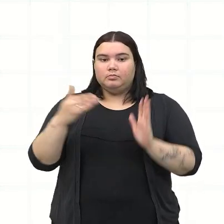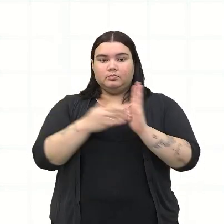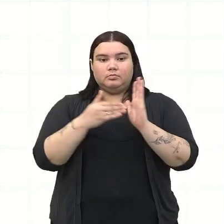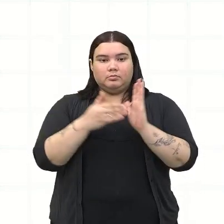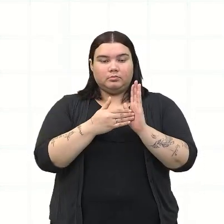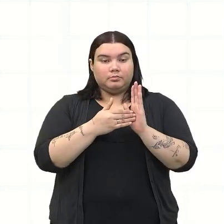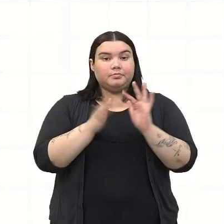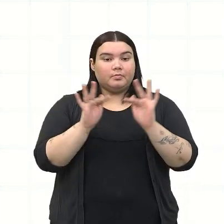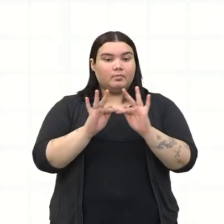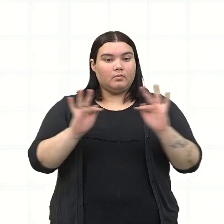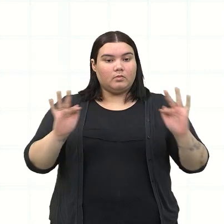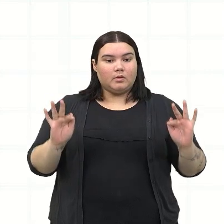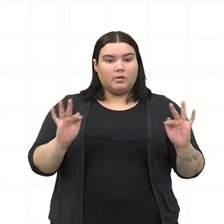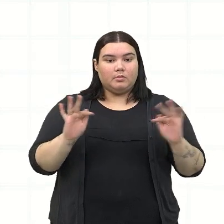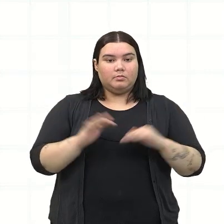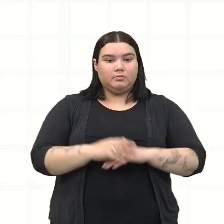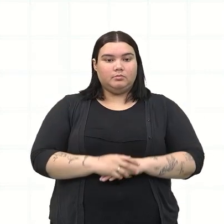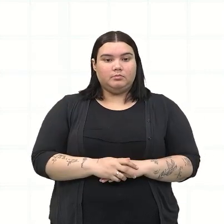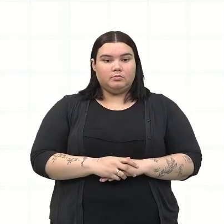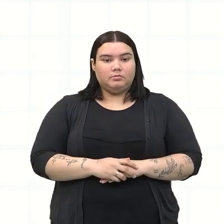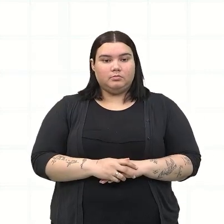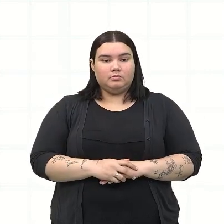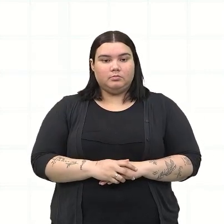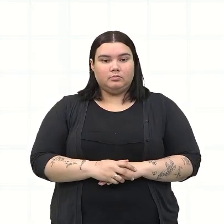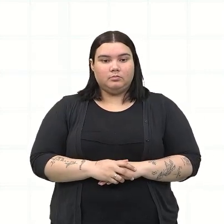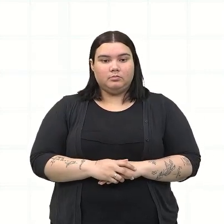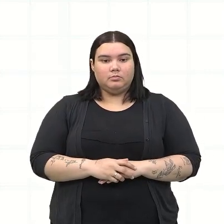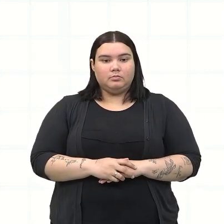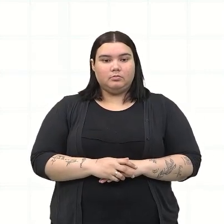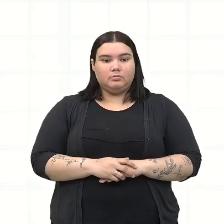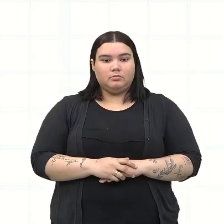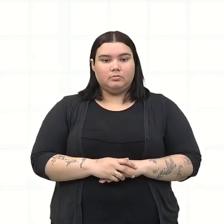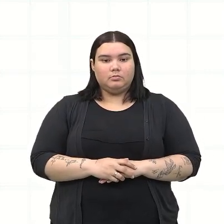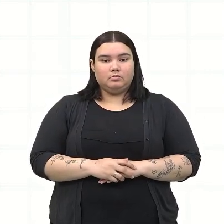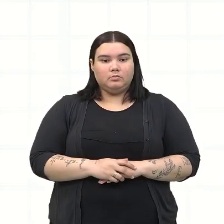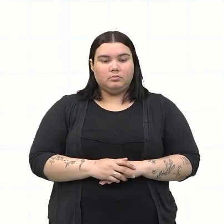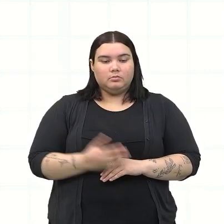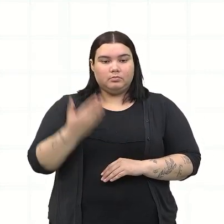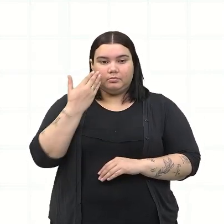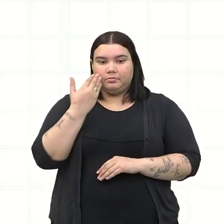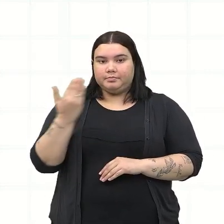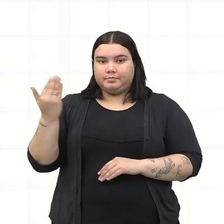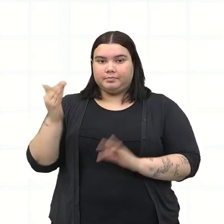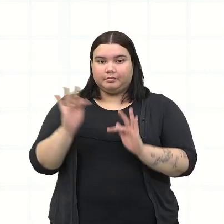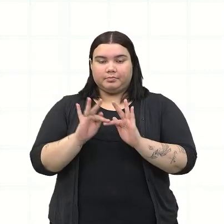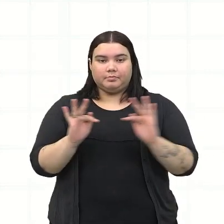né? Vamos montar aqui. Humans.